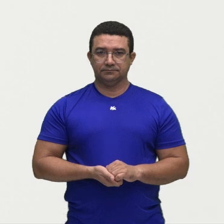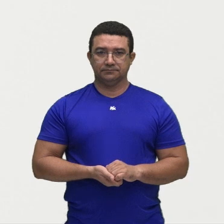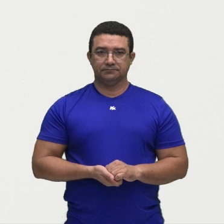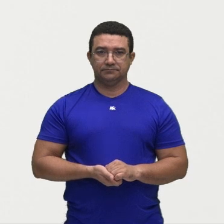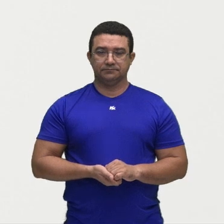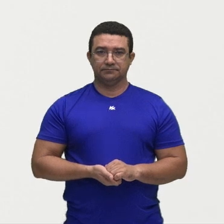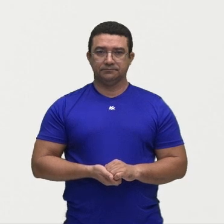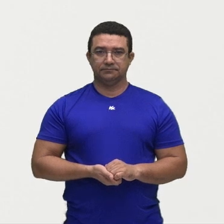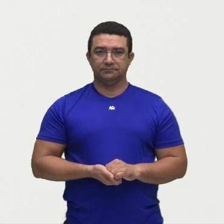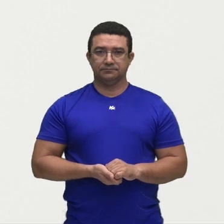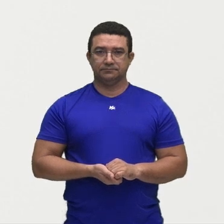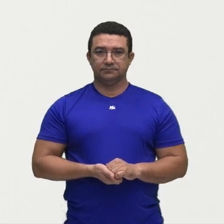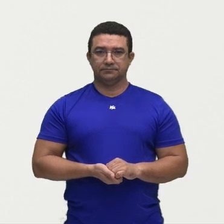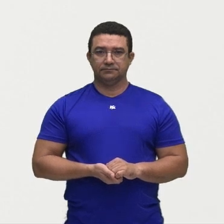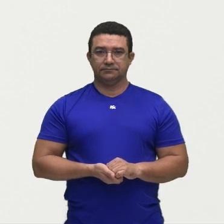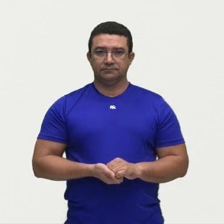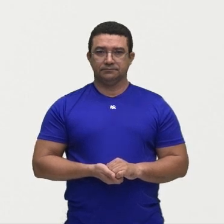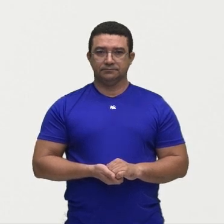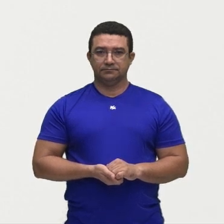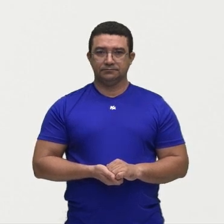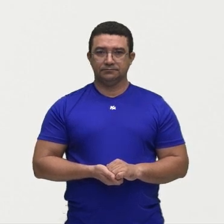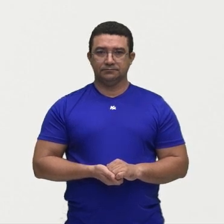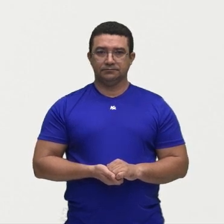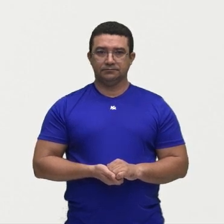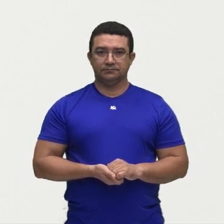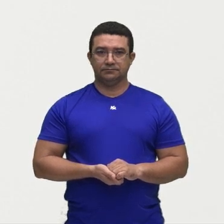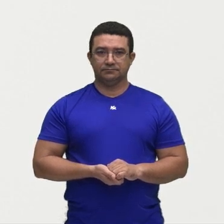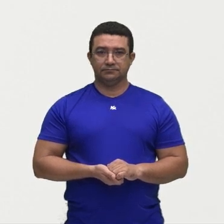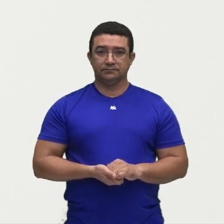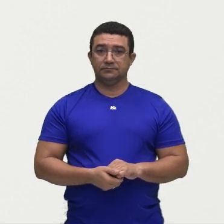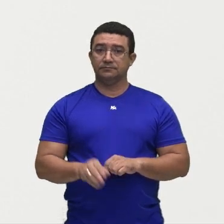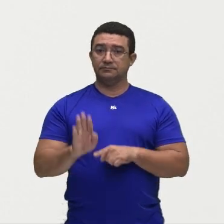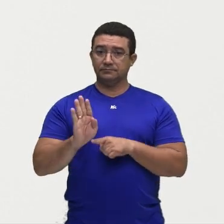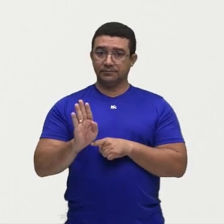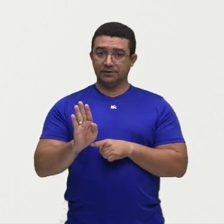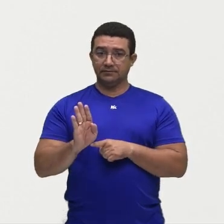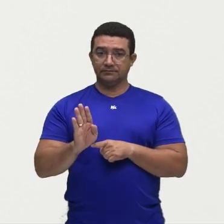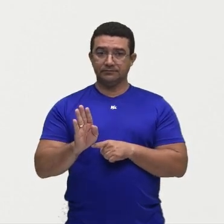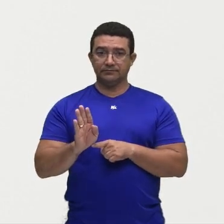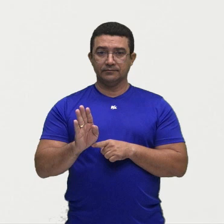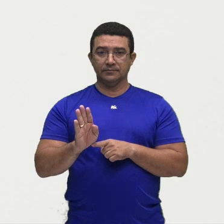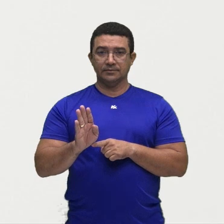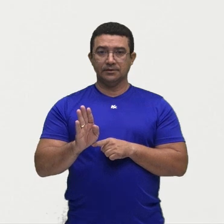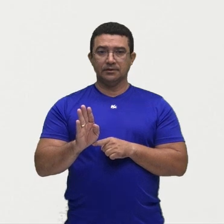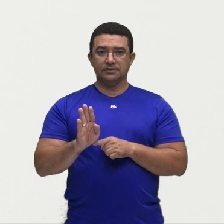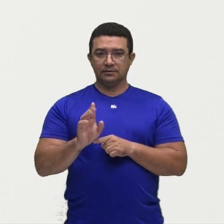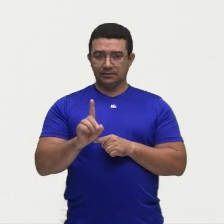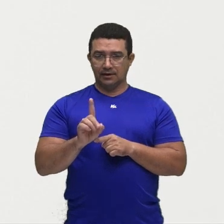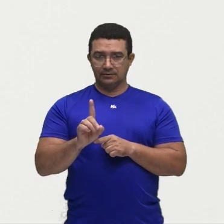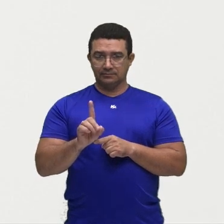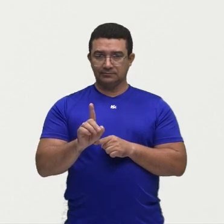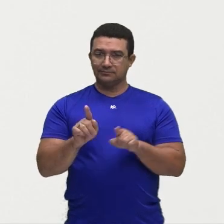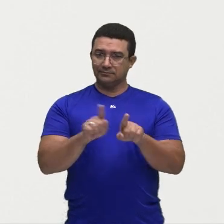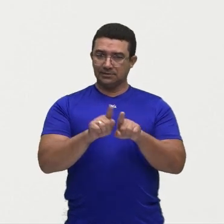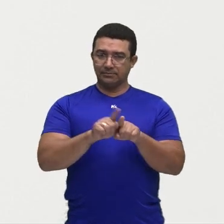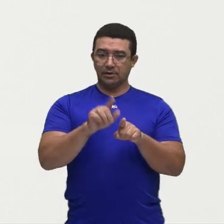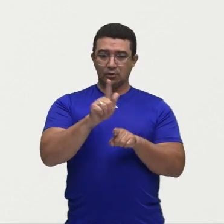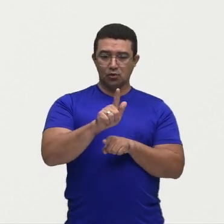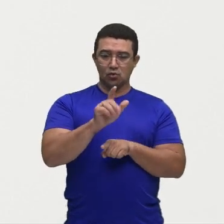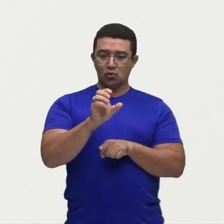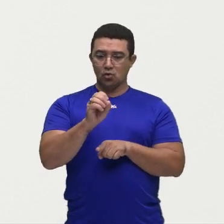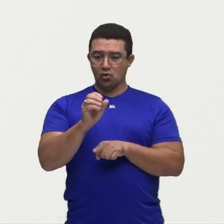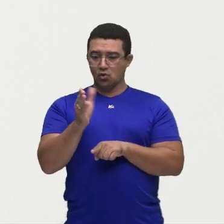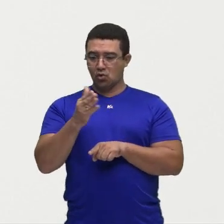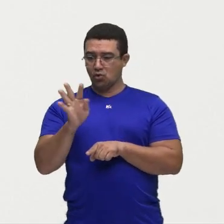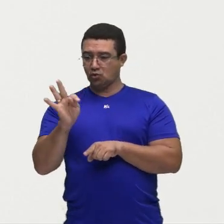with? Certo? E na letra D também nós temos o verbo go to, que é o verbo ir para.